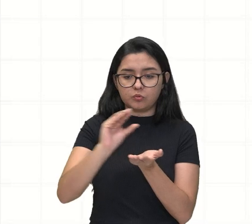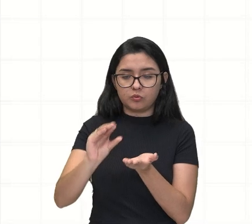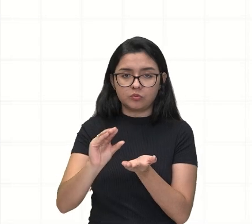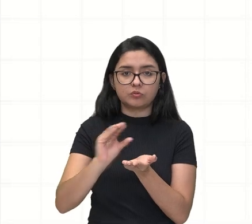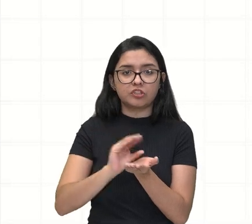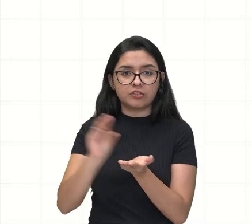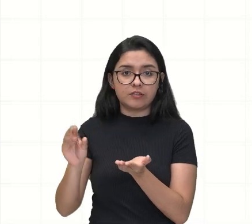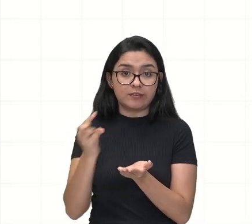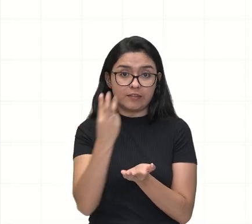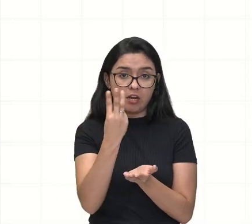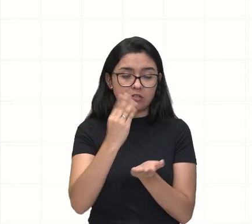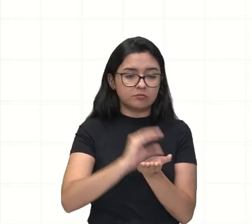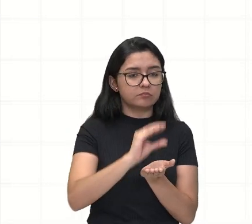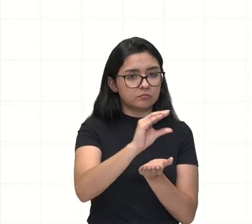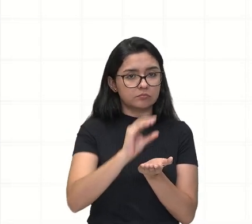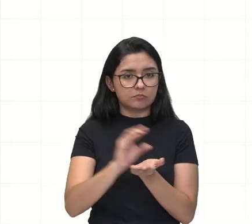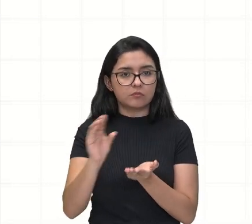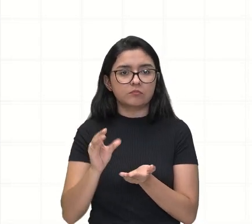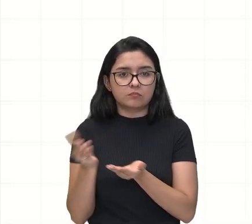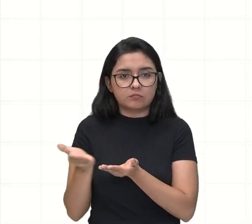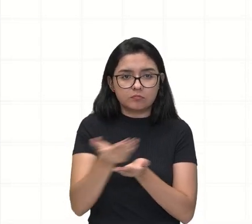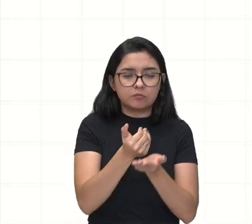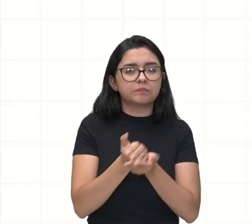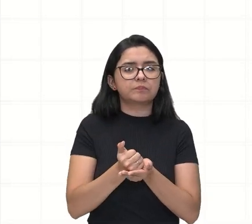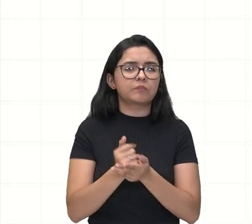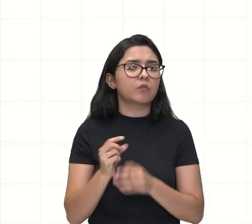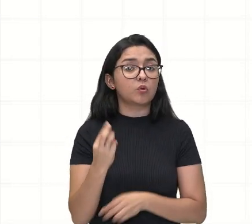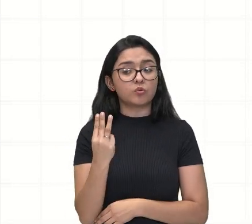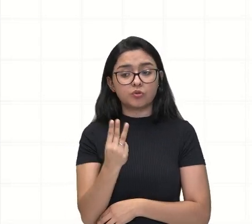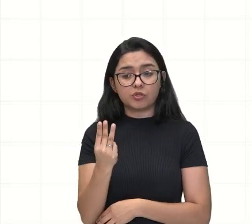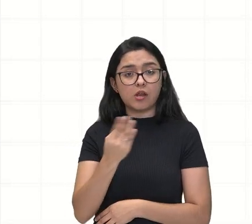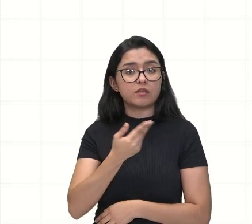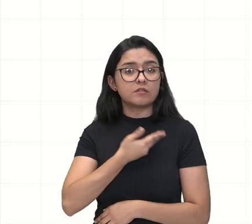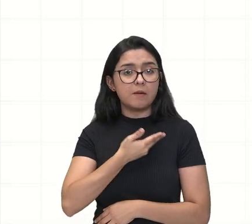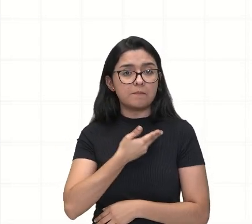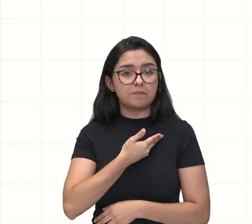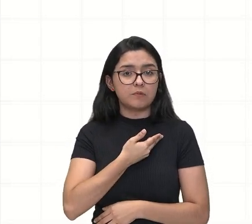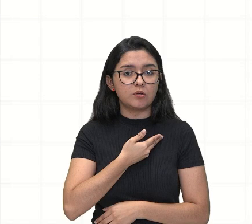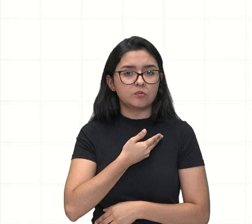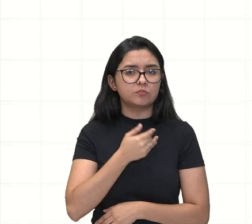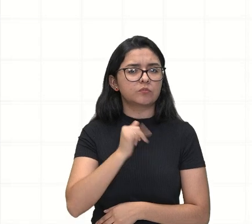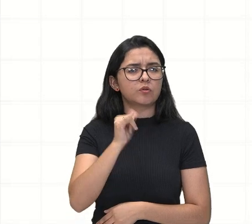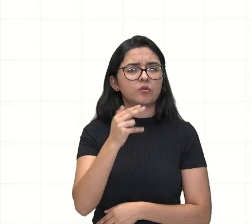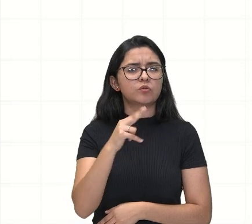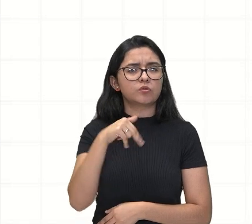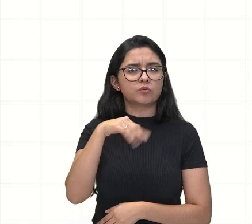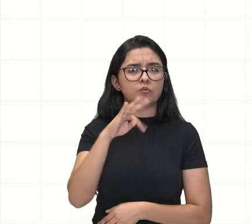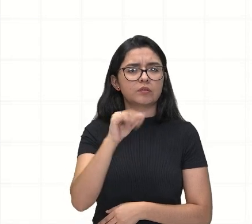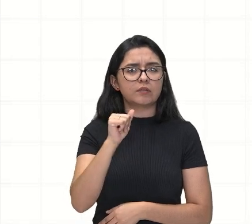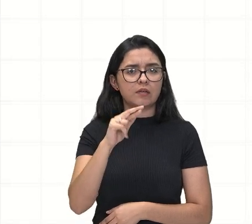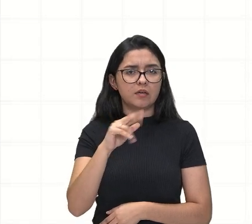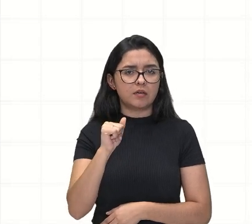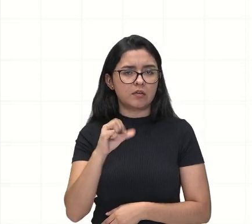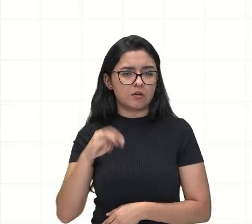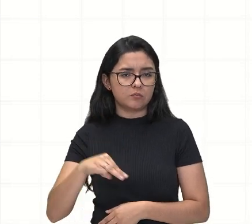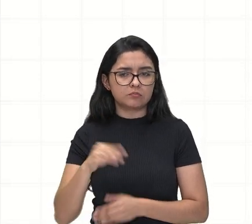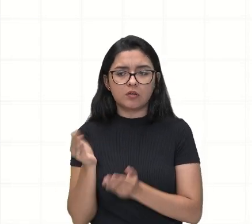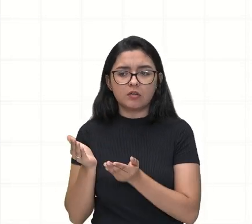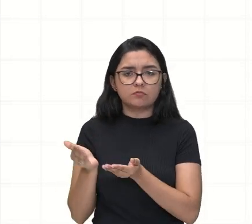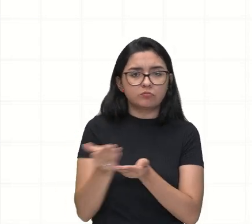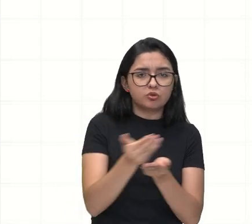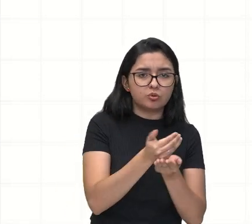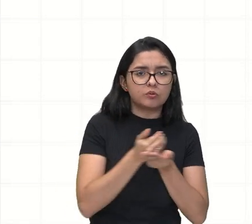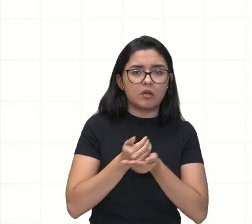ideia, juntaram. Quando falou-se que os 3 amigos juntaram, qual é a primeira percepção que você tem? Eles